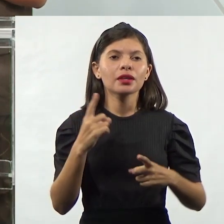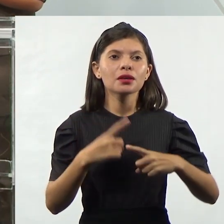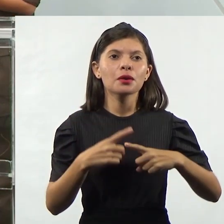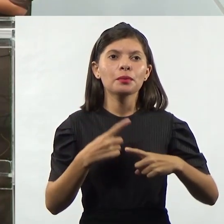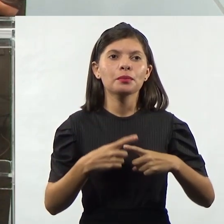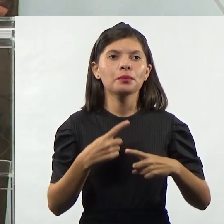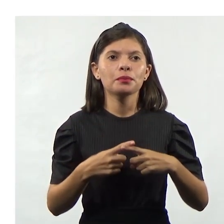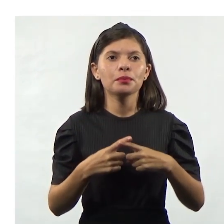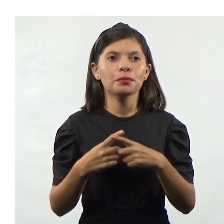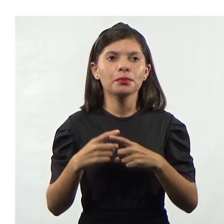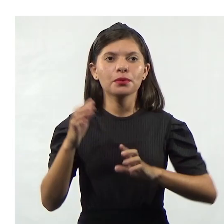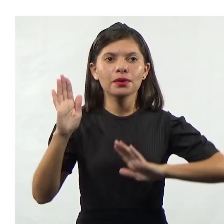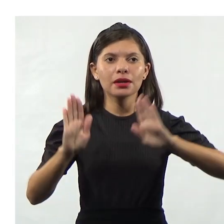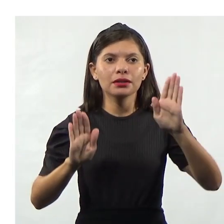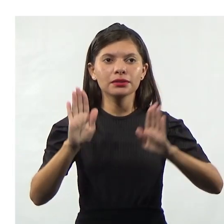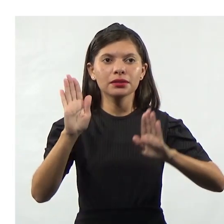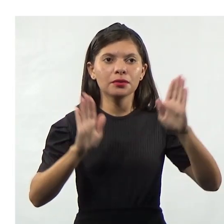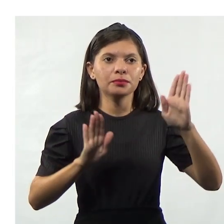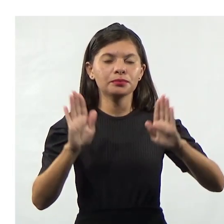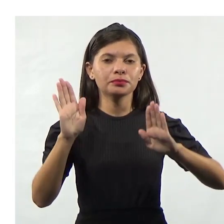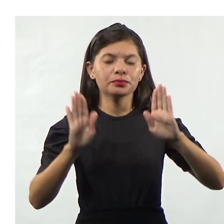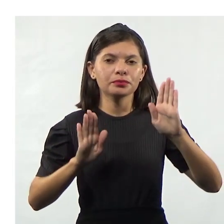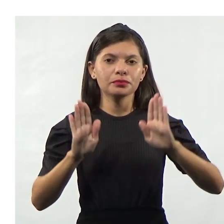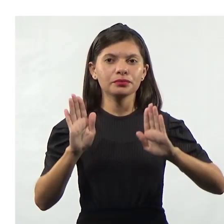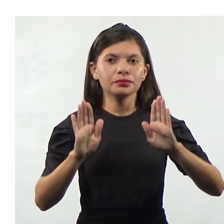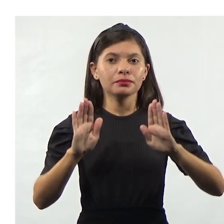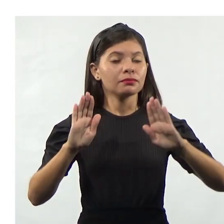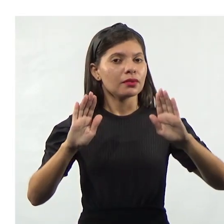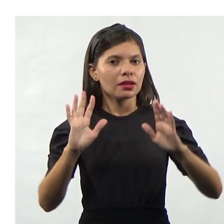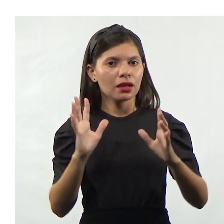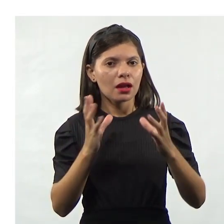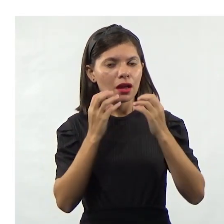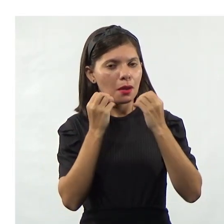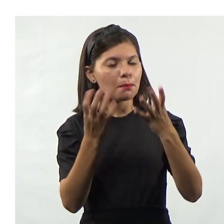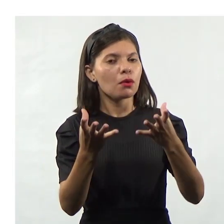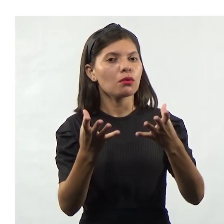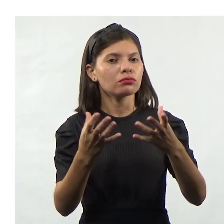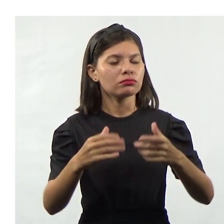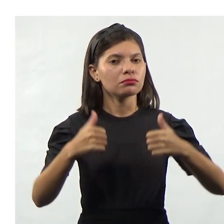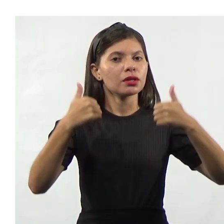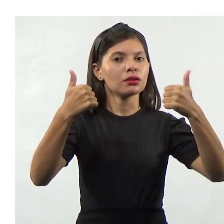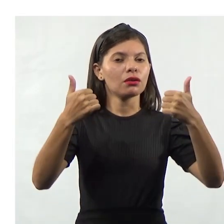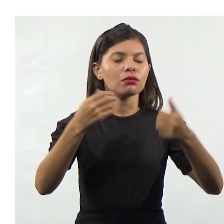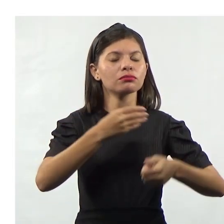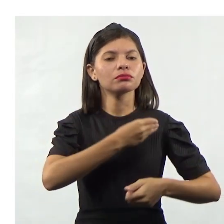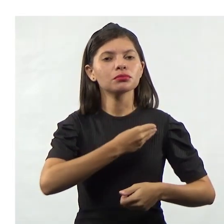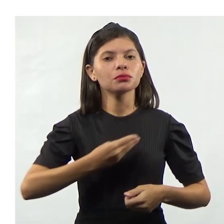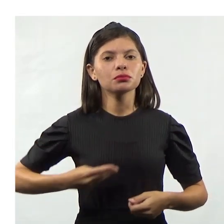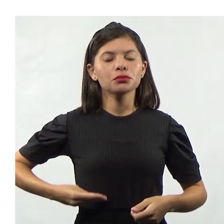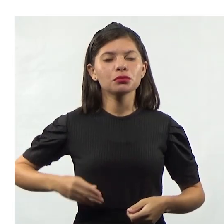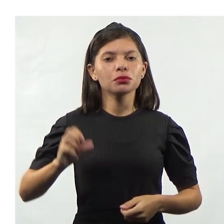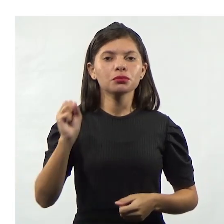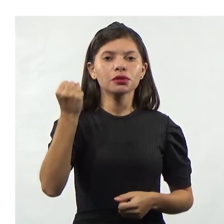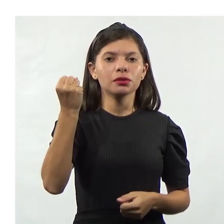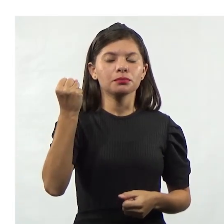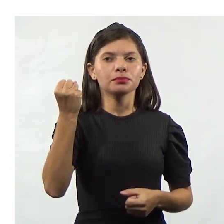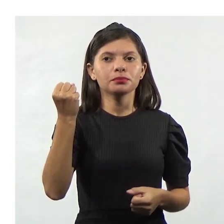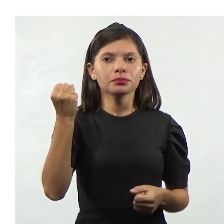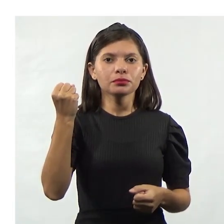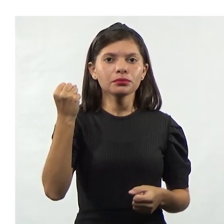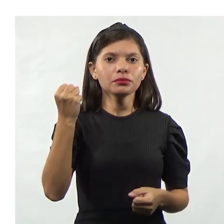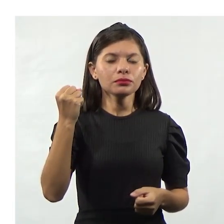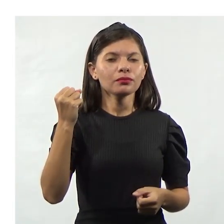Seguindo. Por que licitar? Para ter o negócio mais vantajoso para quem? Para o poder público,